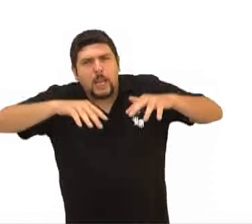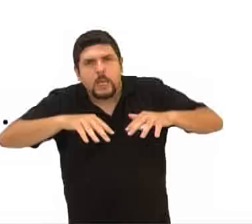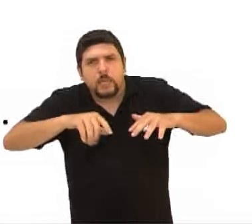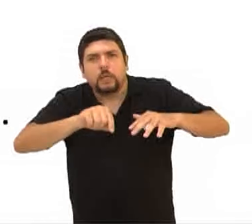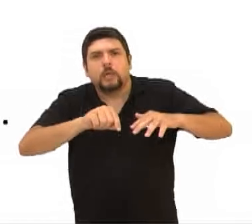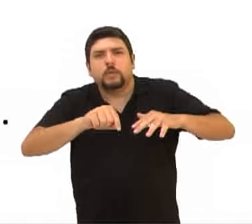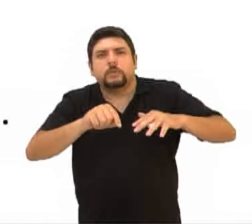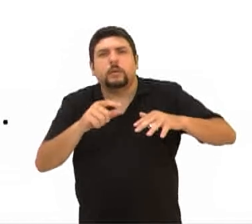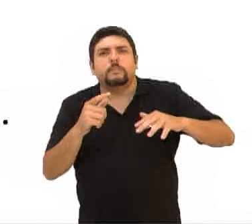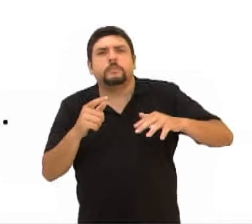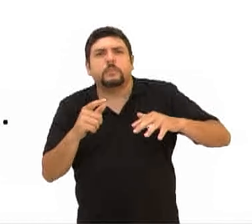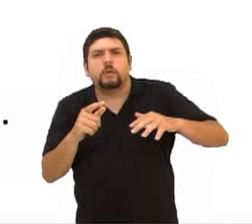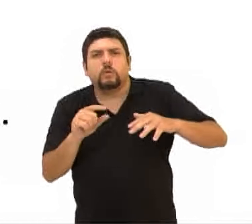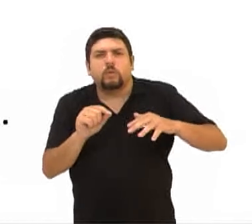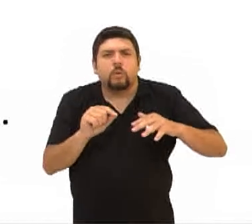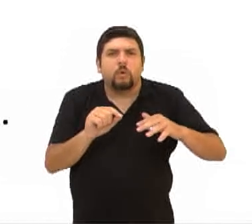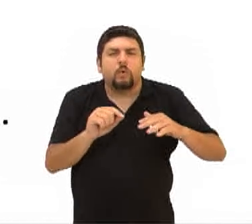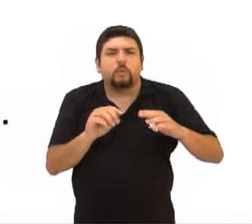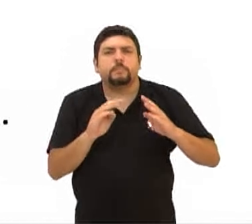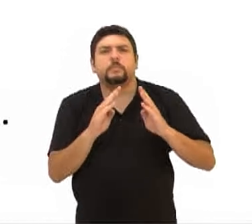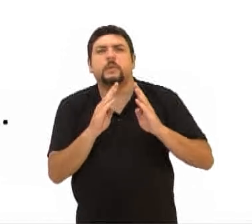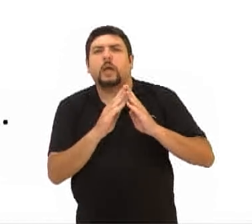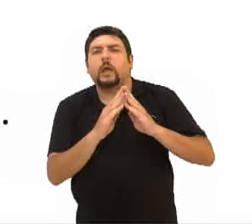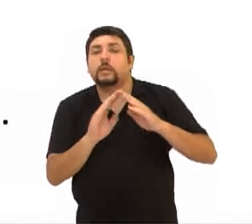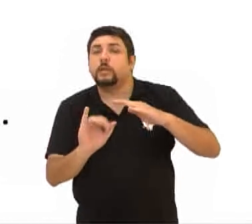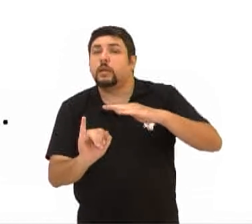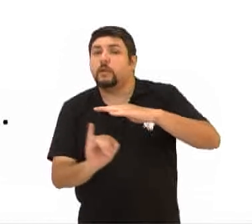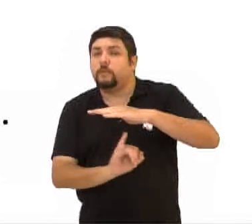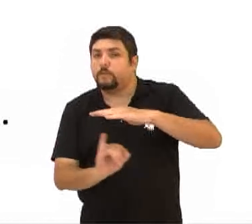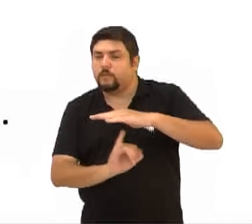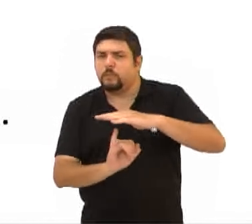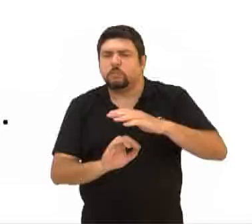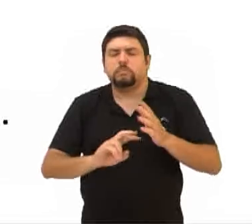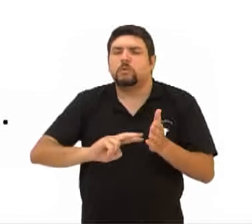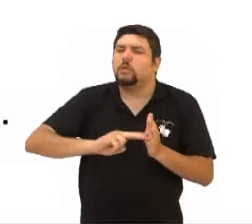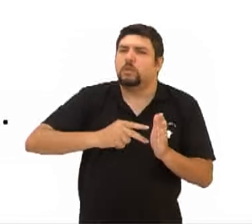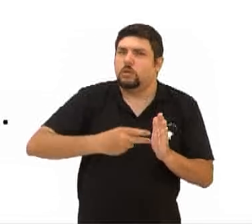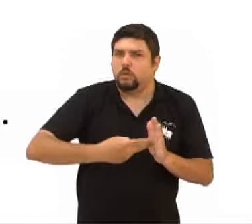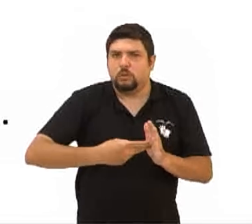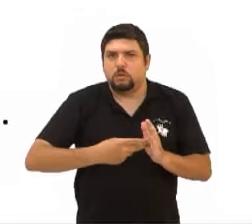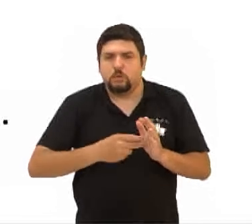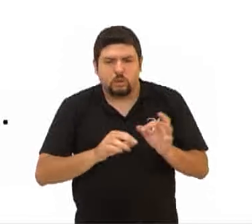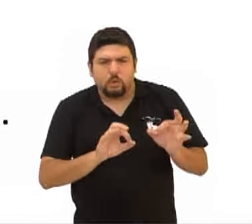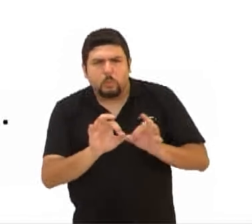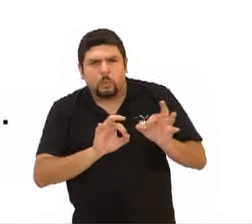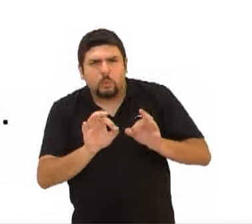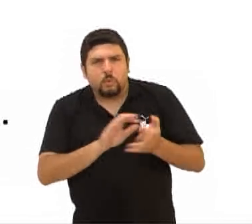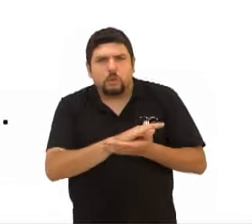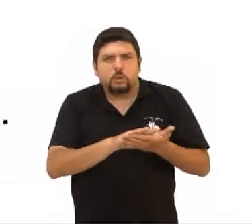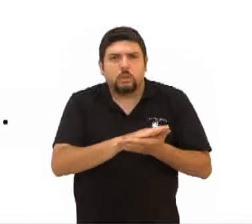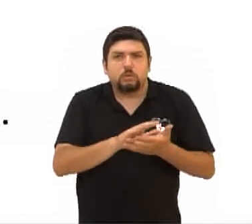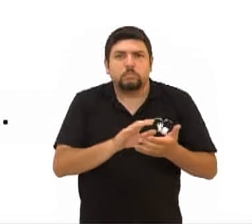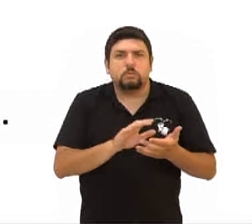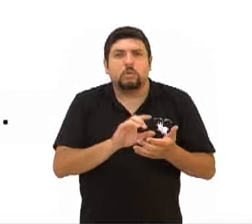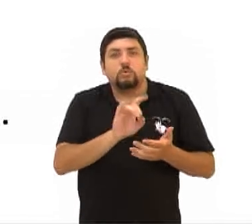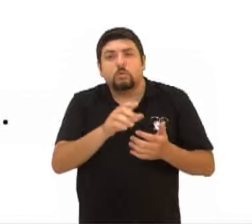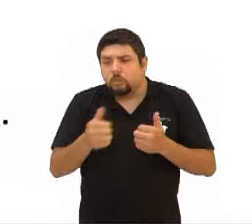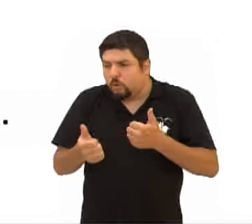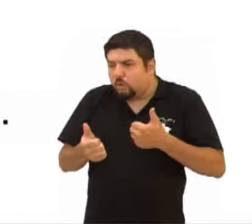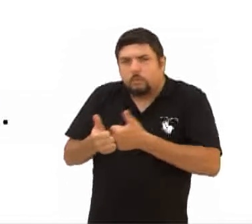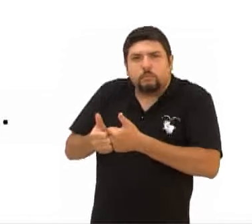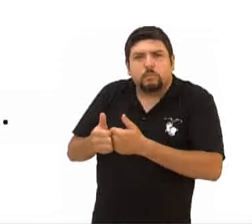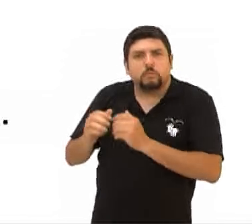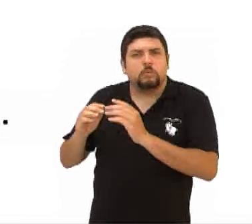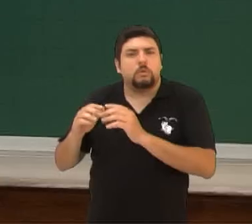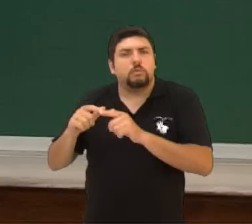encontrar moradias urbanas informais, não planejadas, só para estarem perto do trabalho, por causa daquela